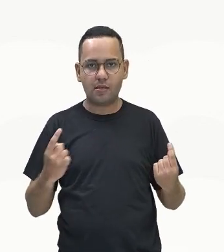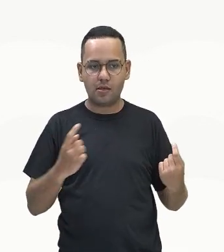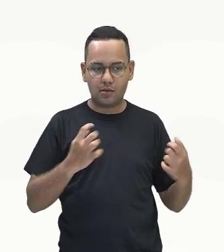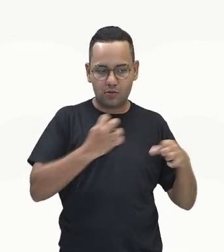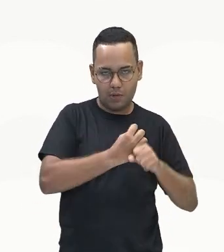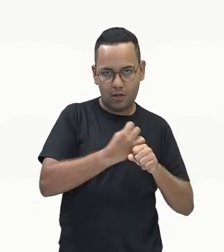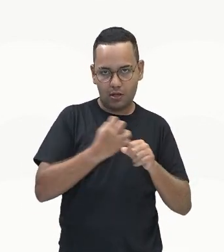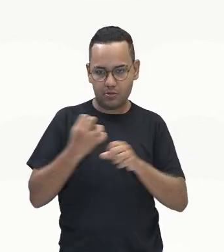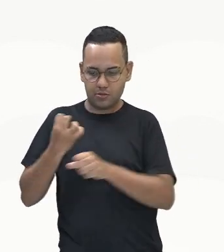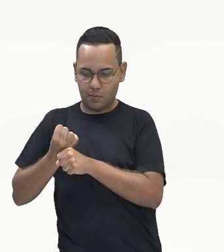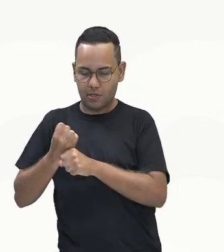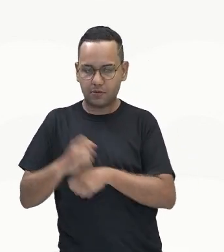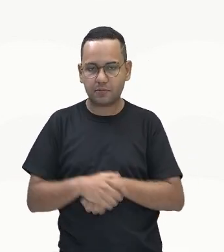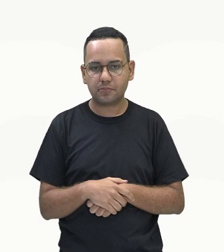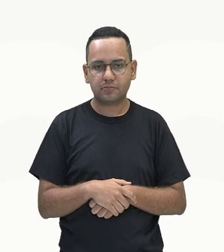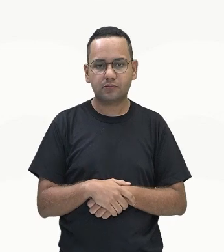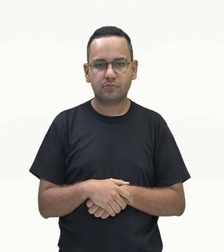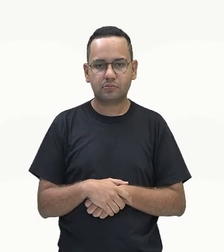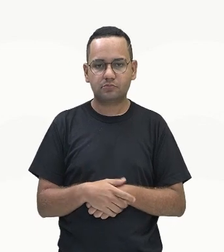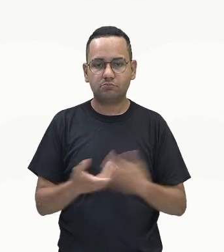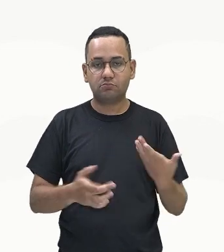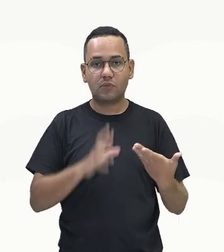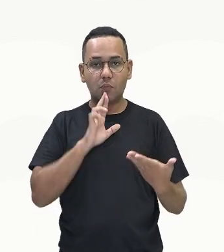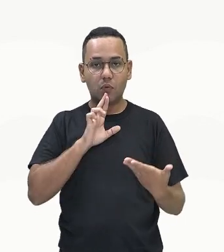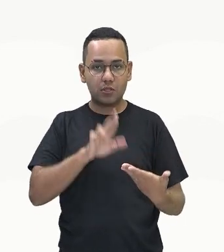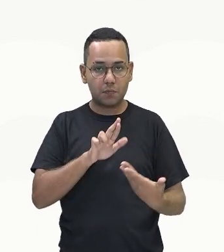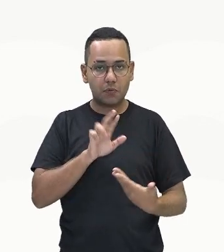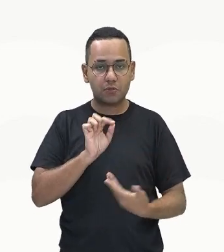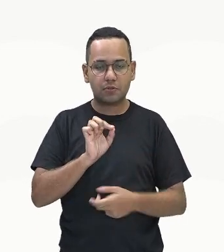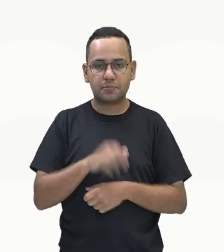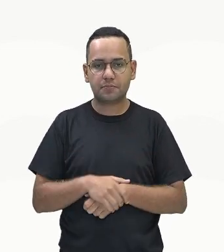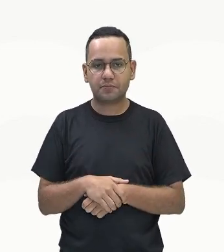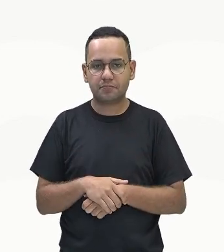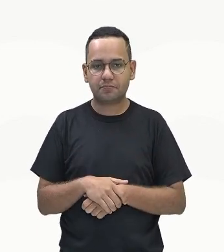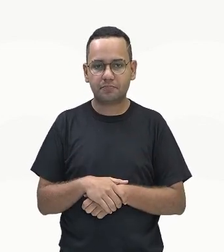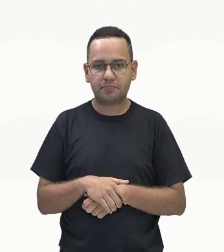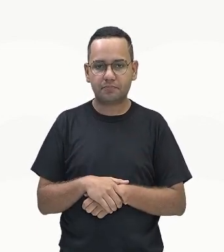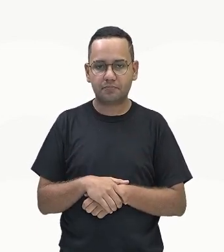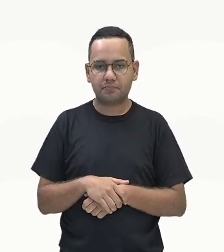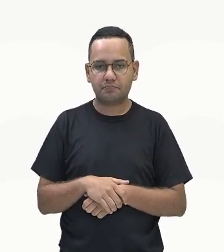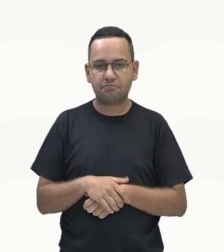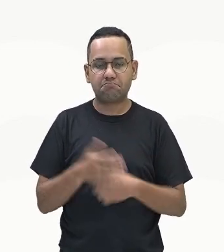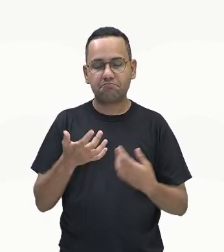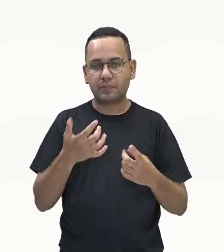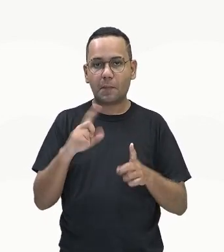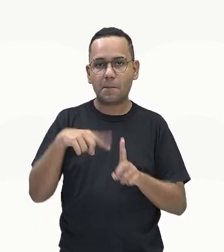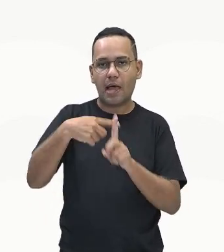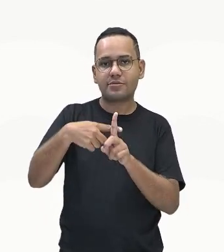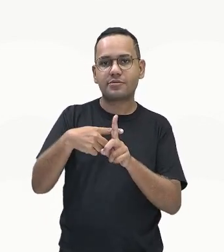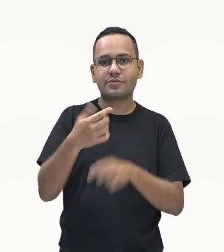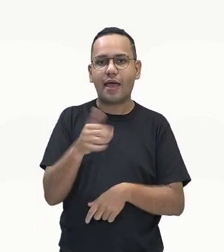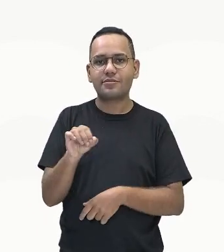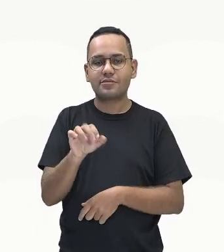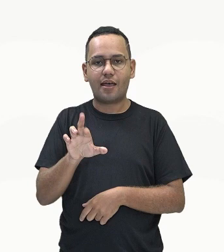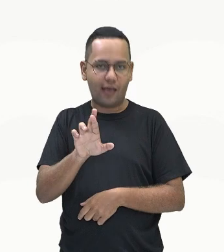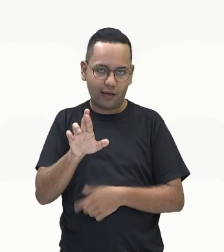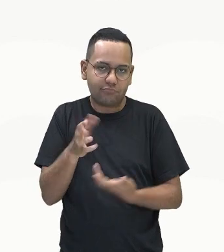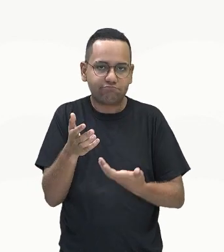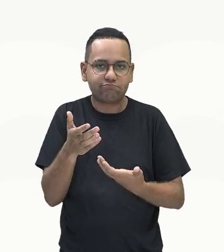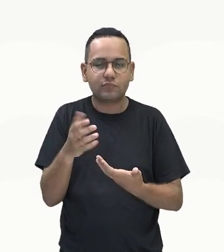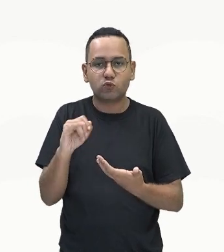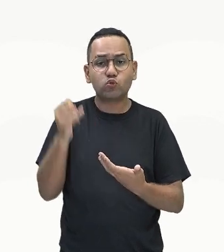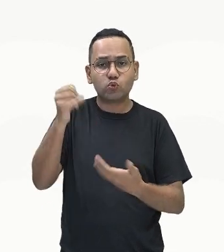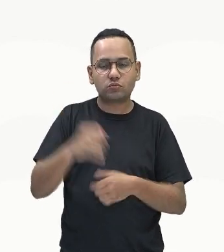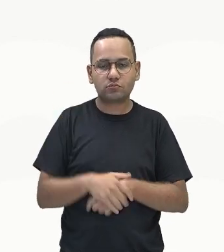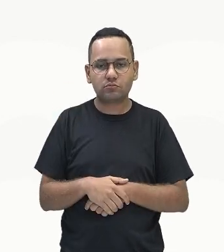compostos, observe que o nosso juros ainda é de R$10. Tudo bem? Ah, professor,